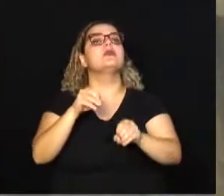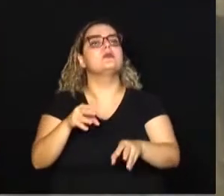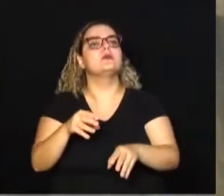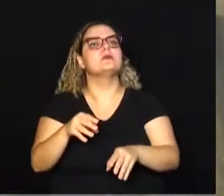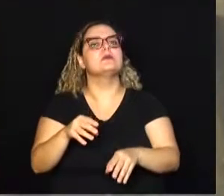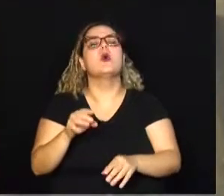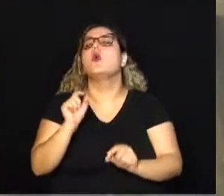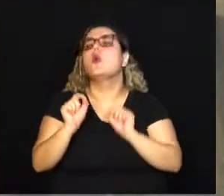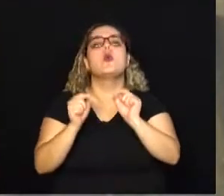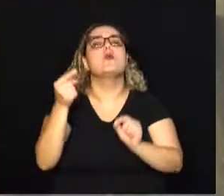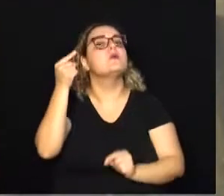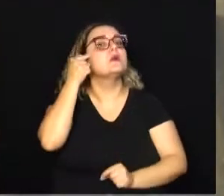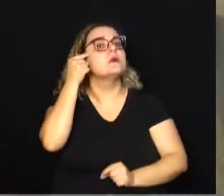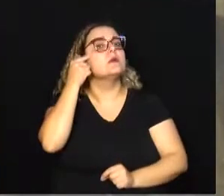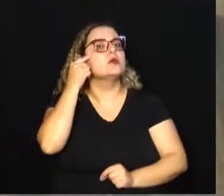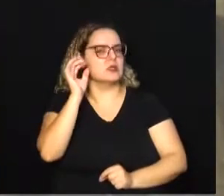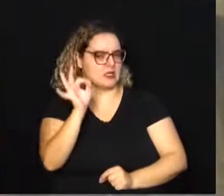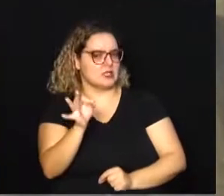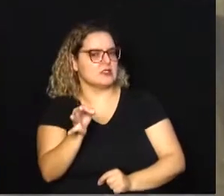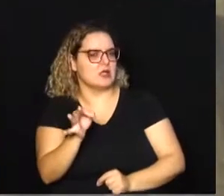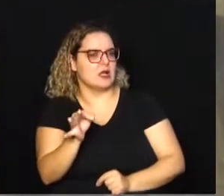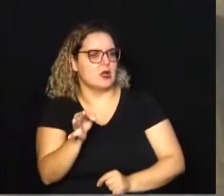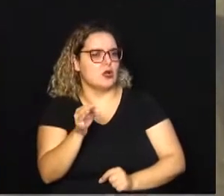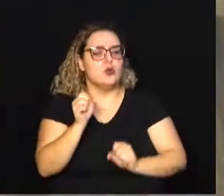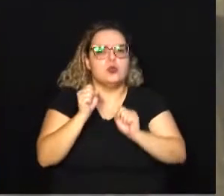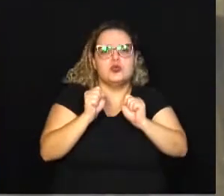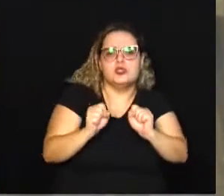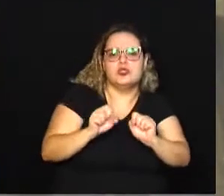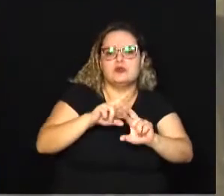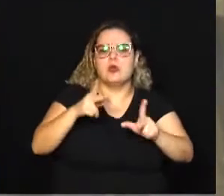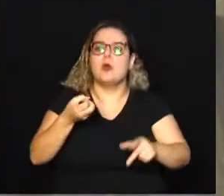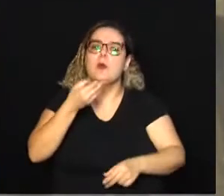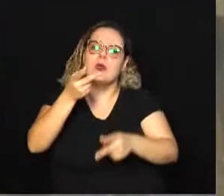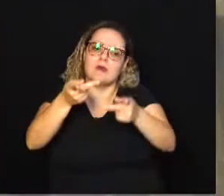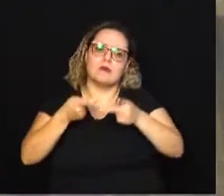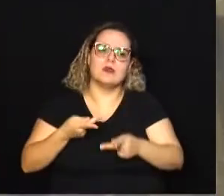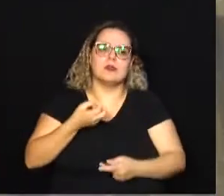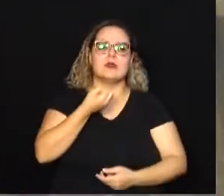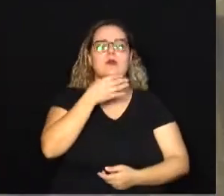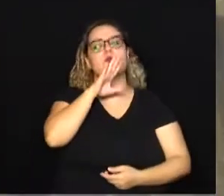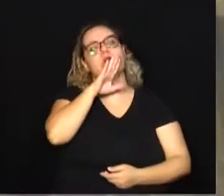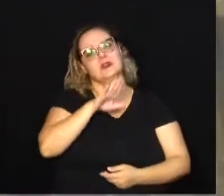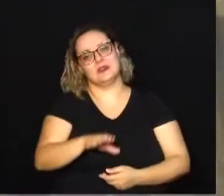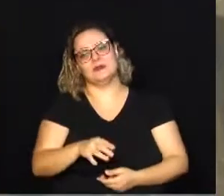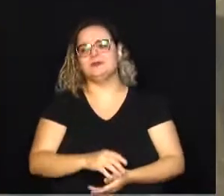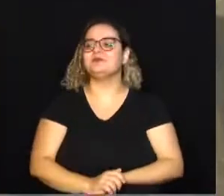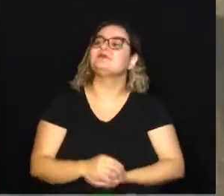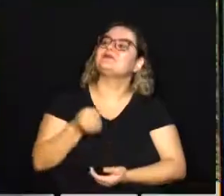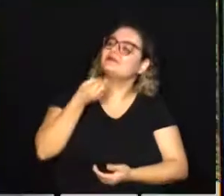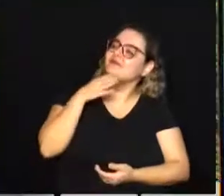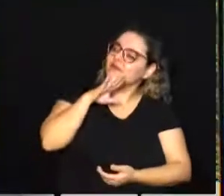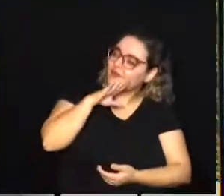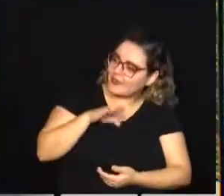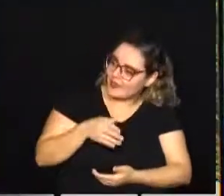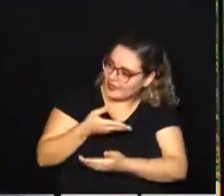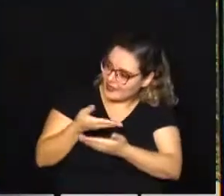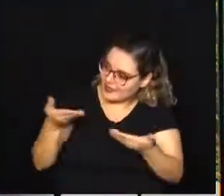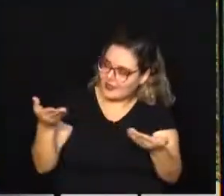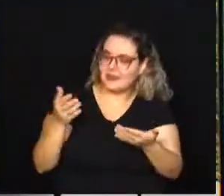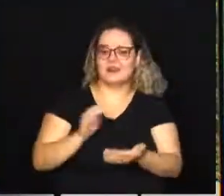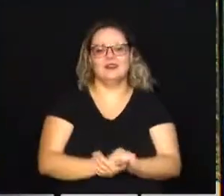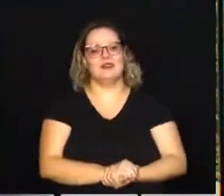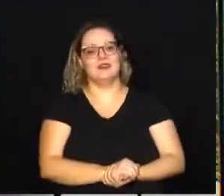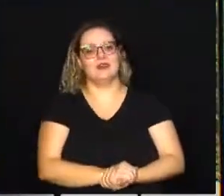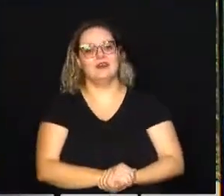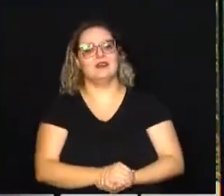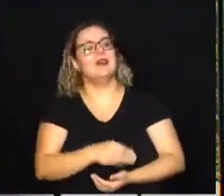agora, tinha que ter sido diferente. Seja bem-vindo e boa tarde. Boa tarde, Gabriel. Boa tarde, a professora